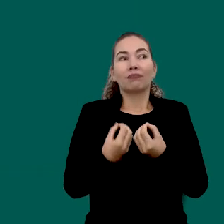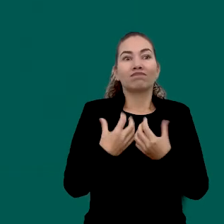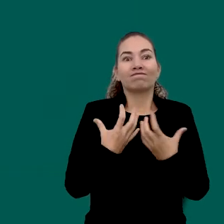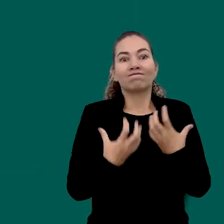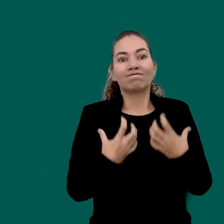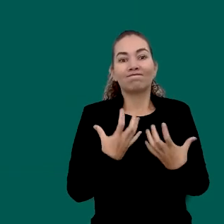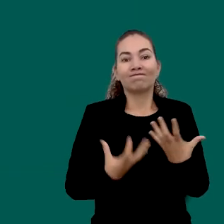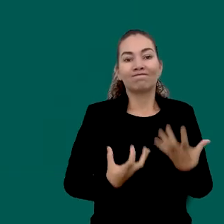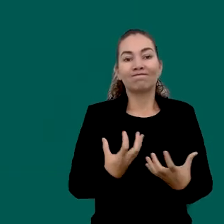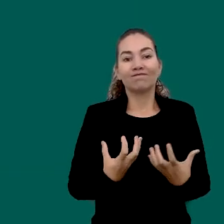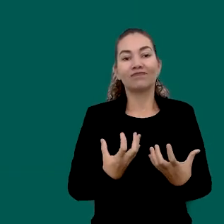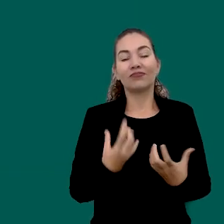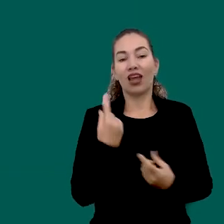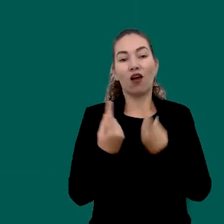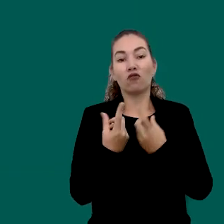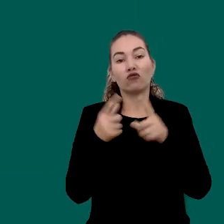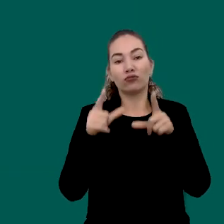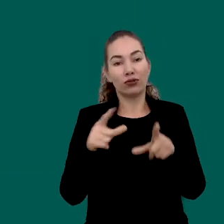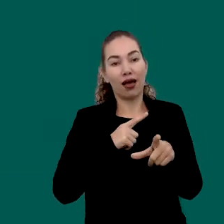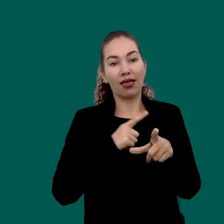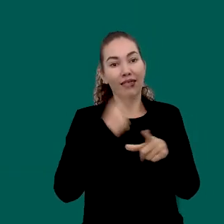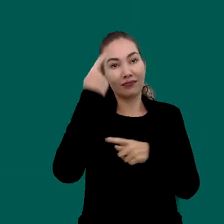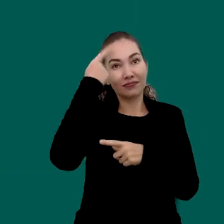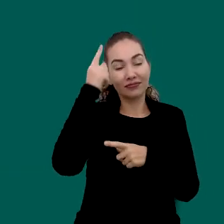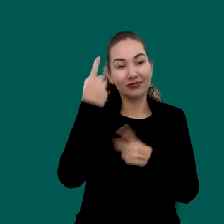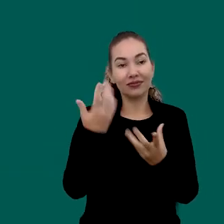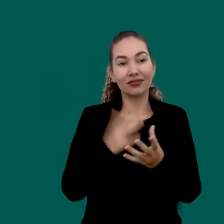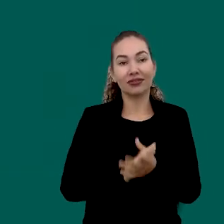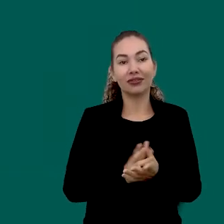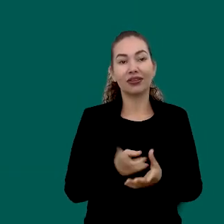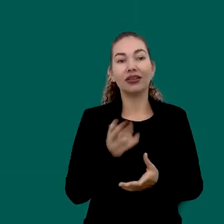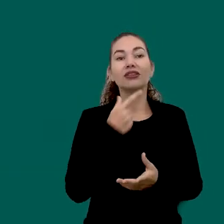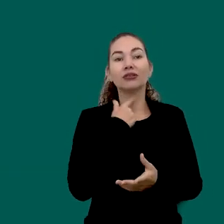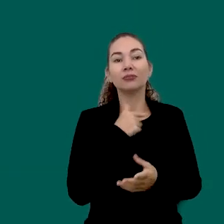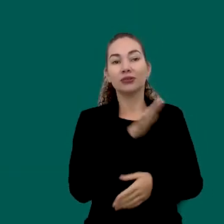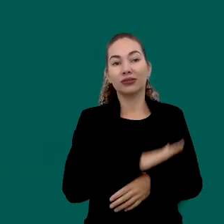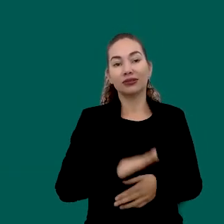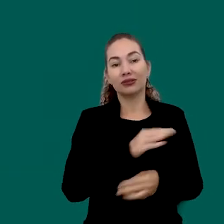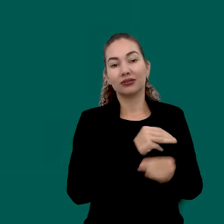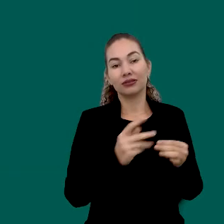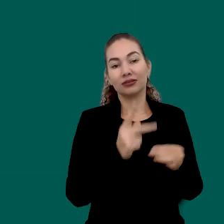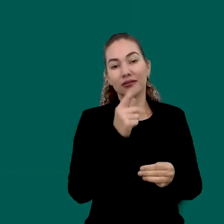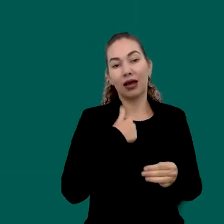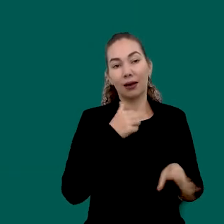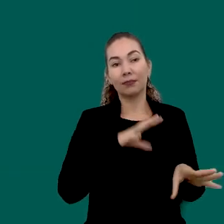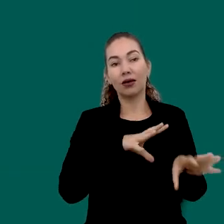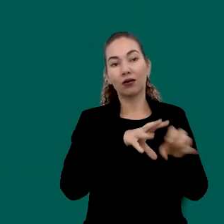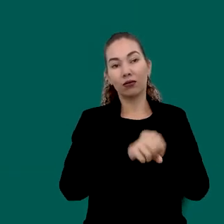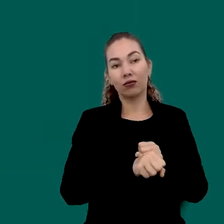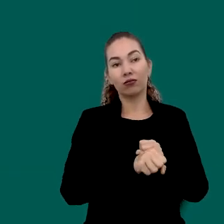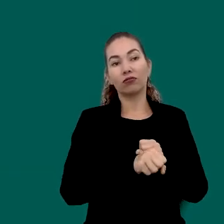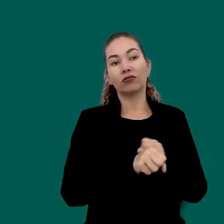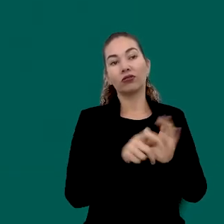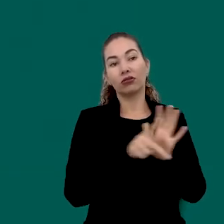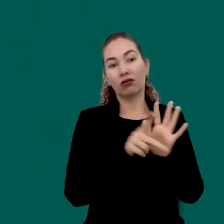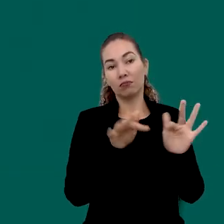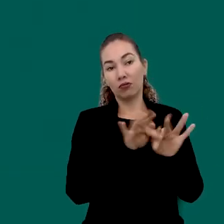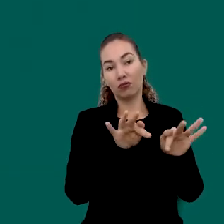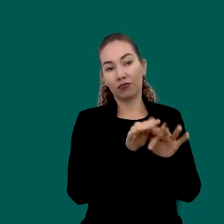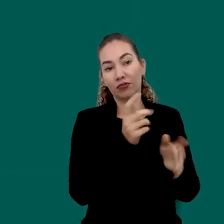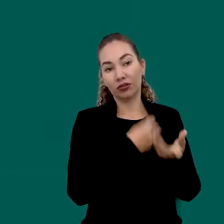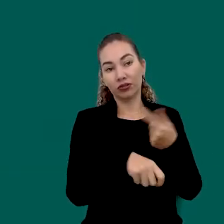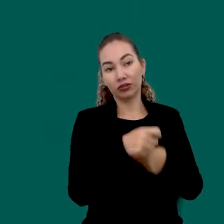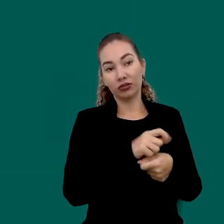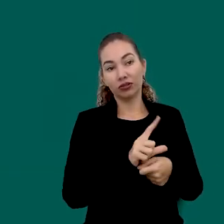é que surgiu a coceira para fazer isso? Né? Porque ela deve ter surgido de algum lugar. Eu sempre gostei da área de marketing, né? Então, minha